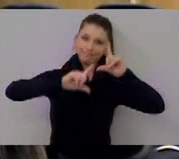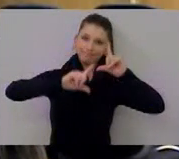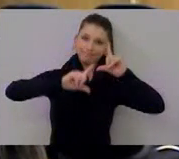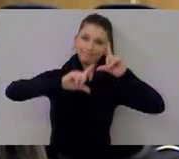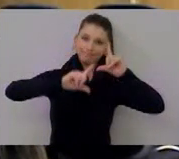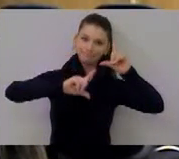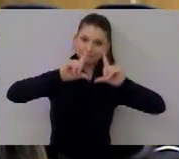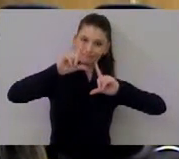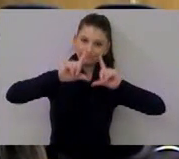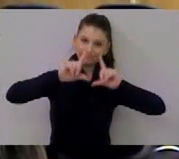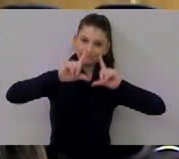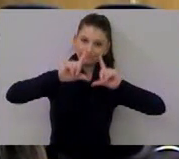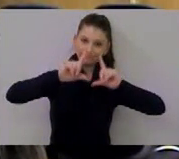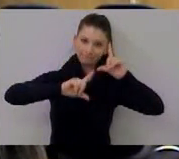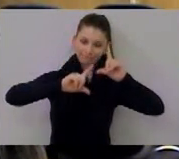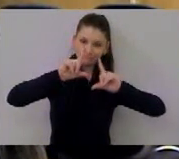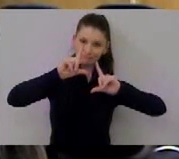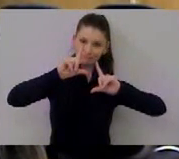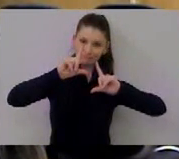em caráter